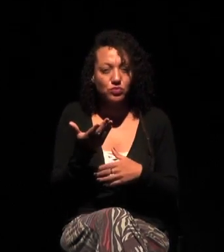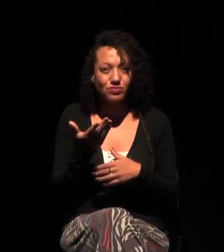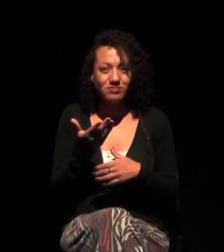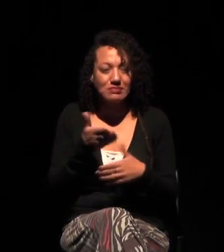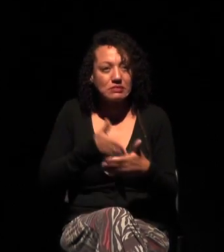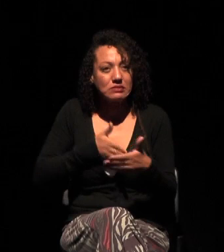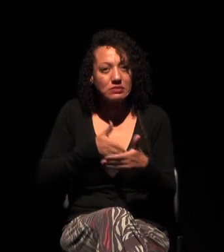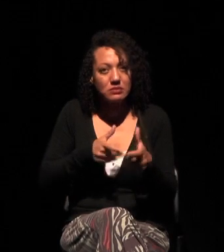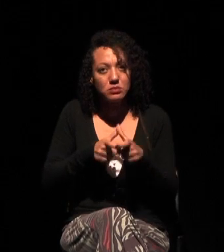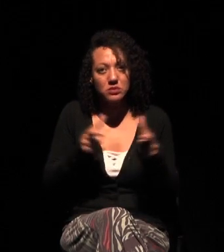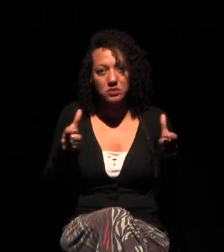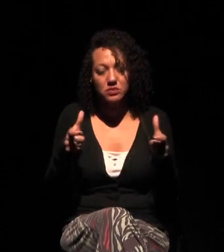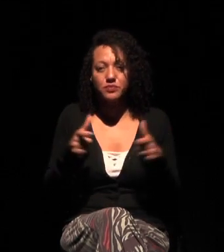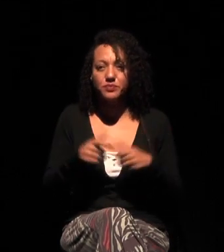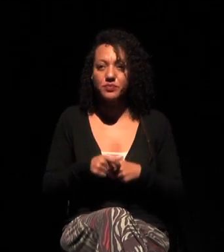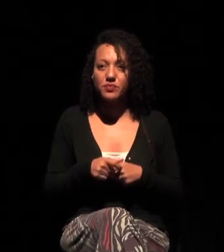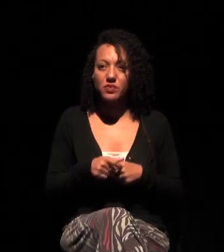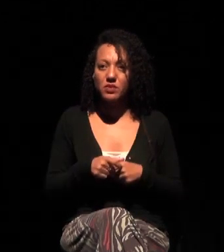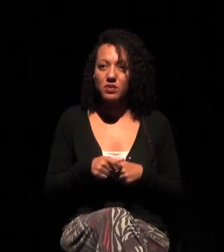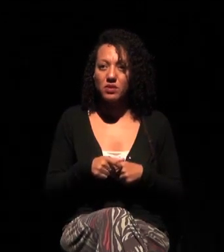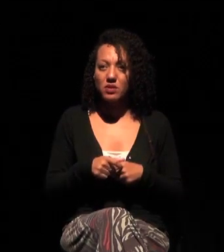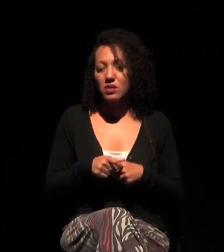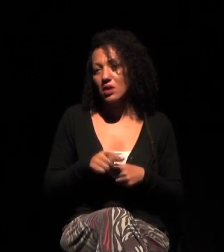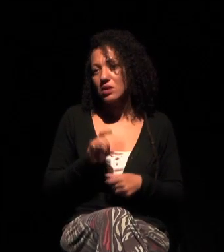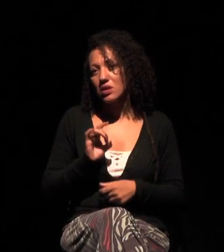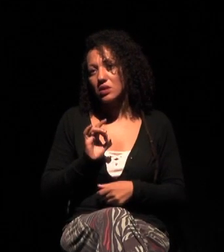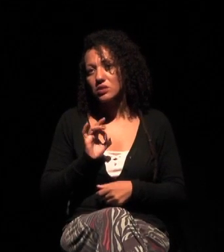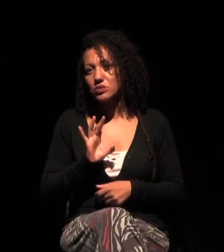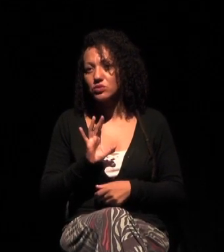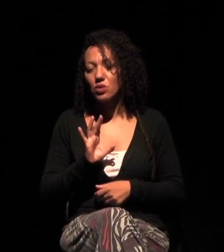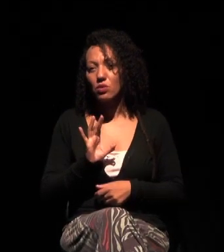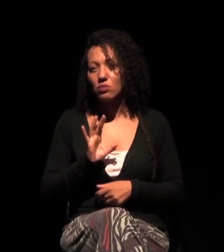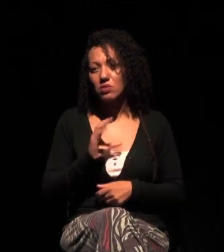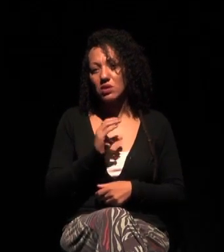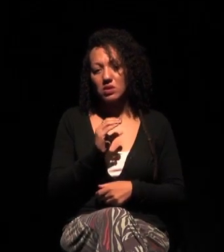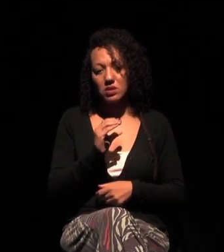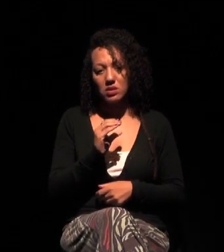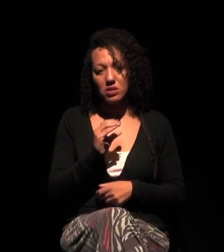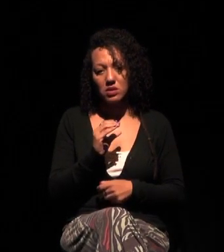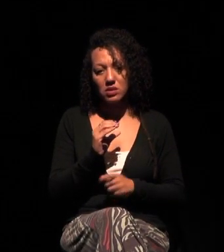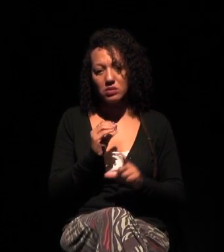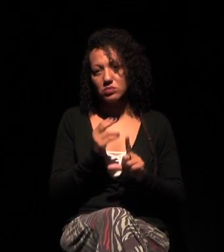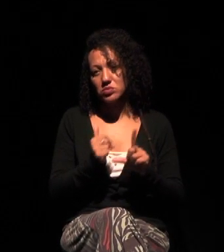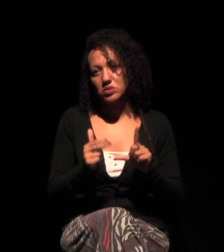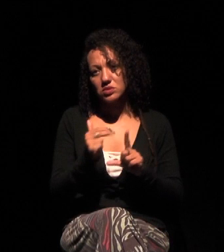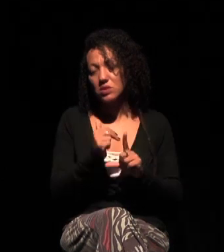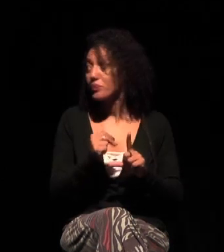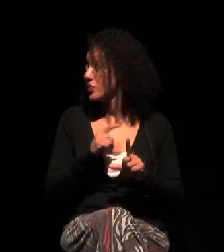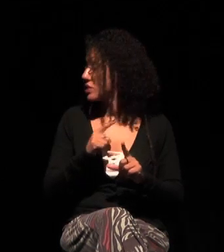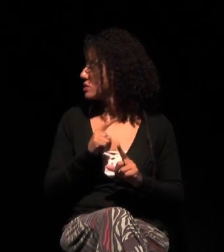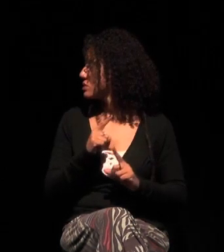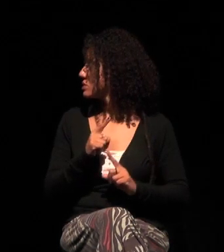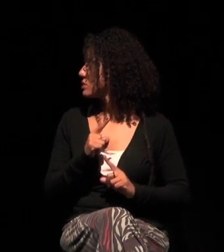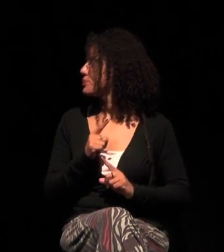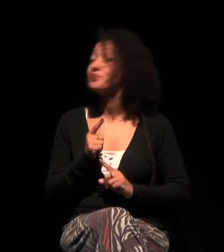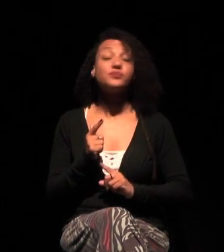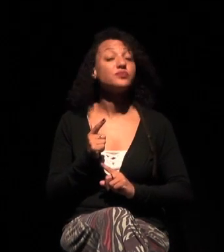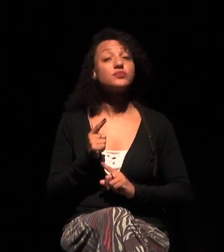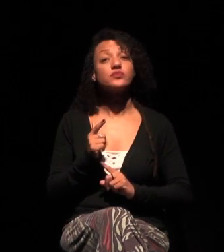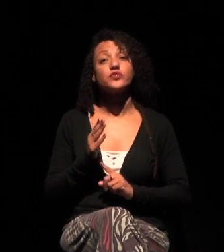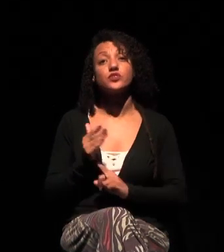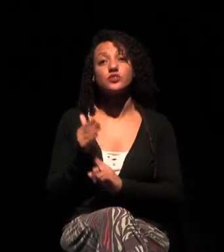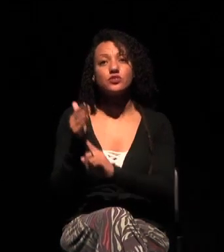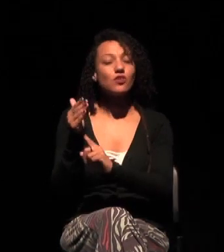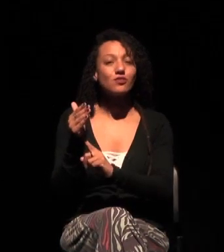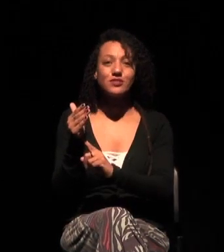rapidamente isto é apenas uma enfim uma caricatura portanto esta função tecnológica não serve de incentivo não